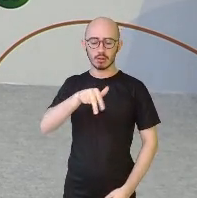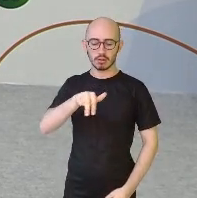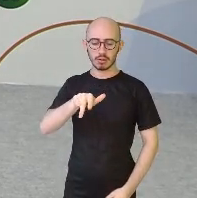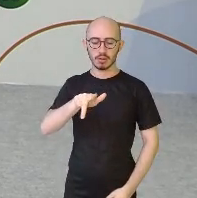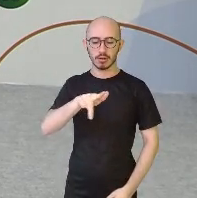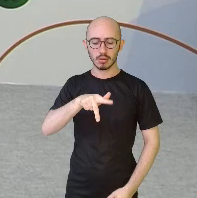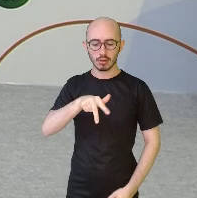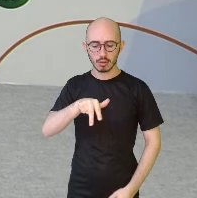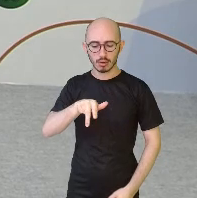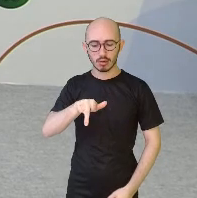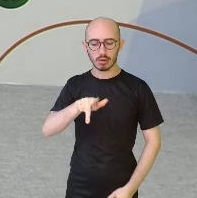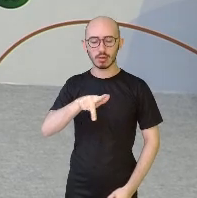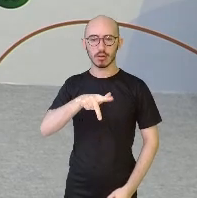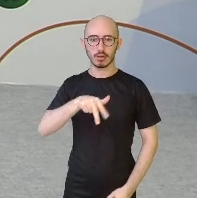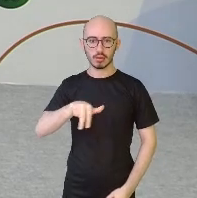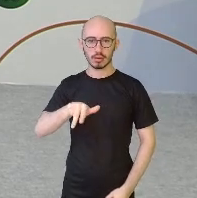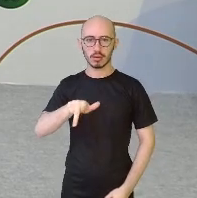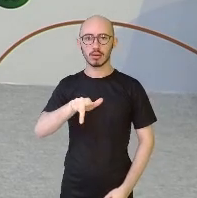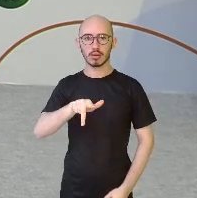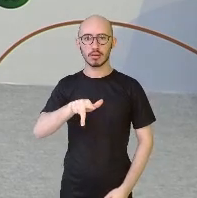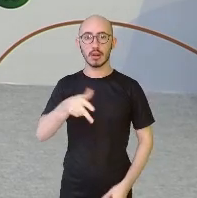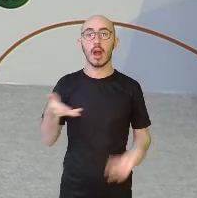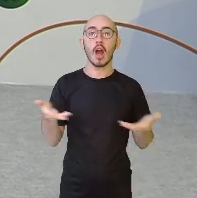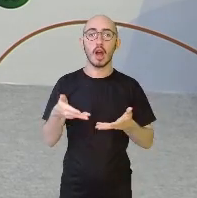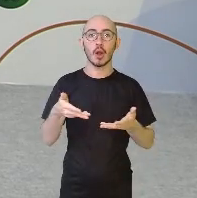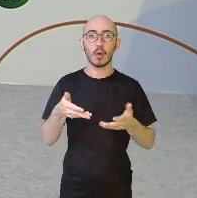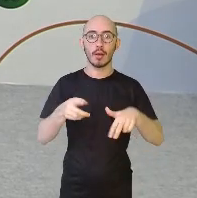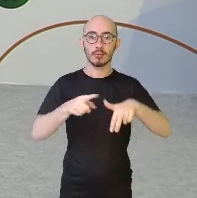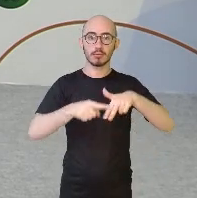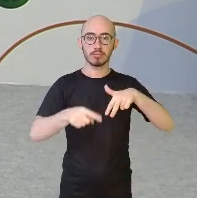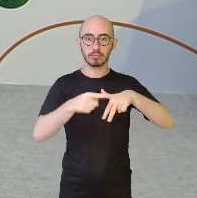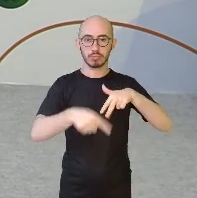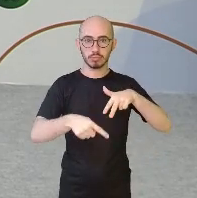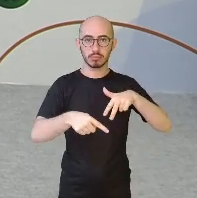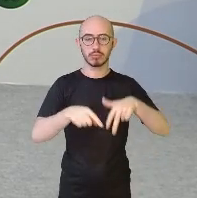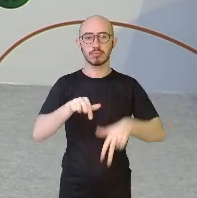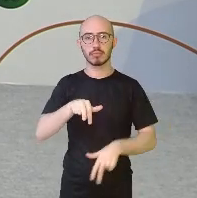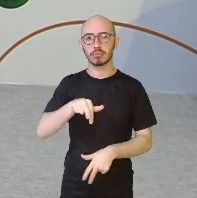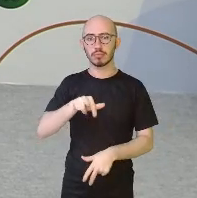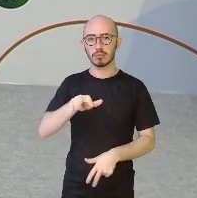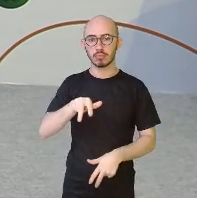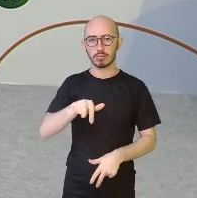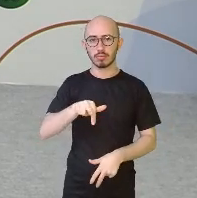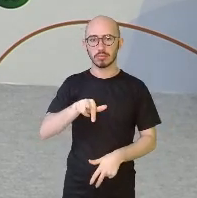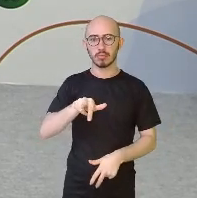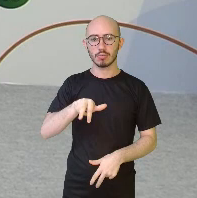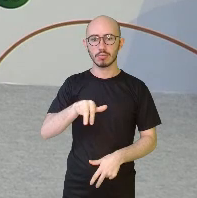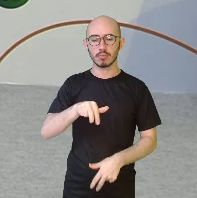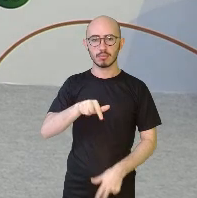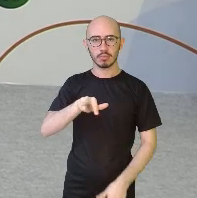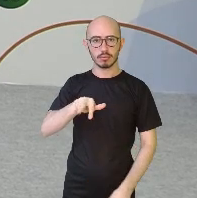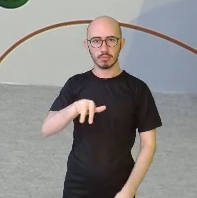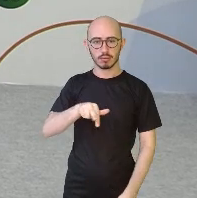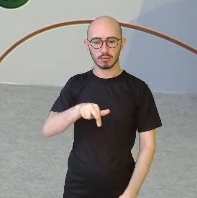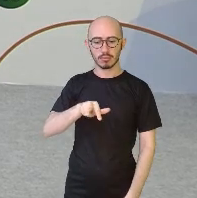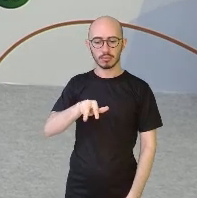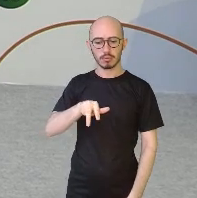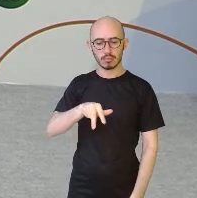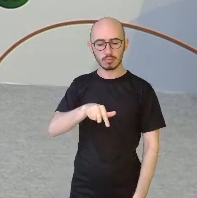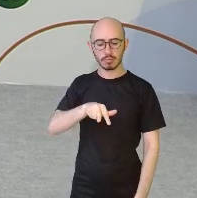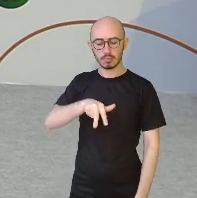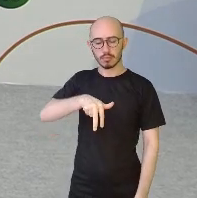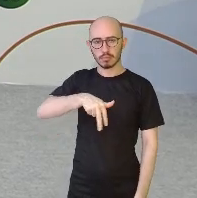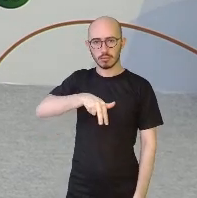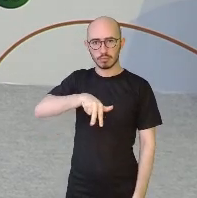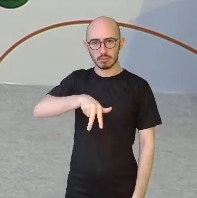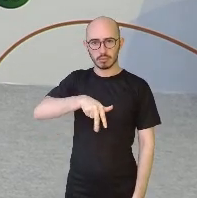uma, vamos fazer isso com a outra, a gente está testando o equilíbrio, o corpo, ó, desenha um círculo, isso, desenha um